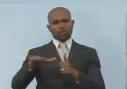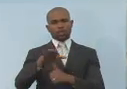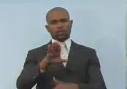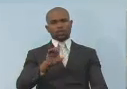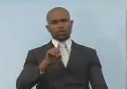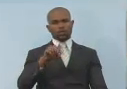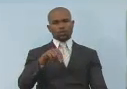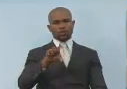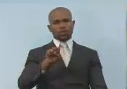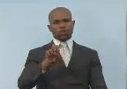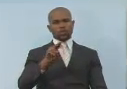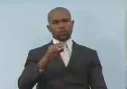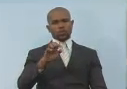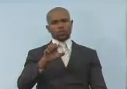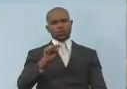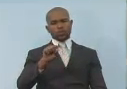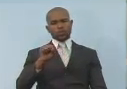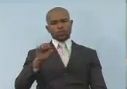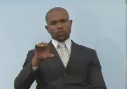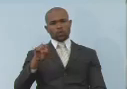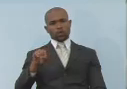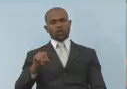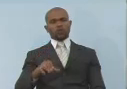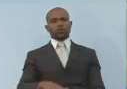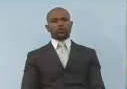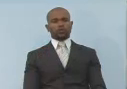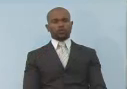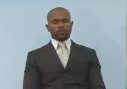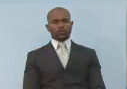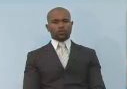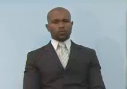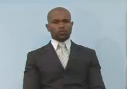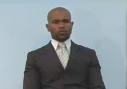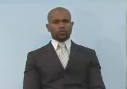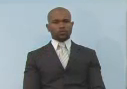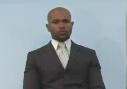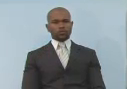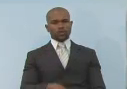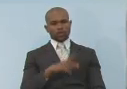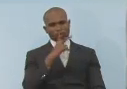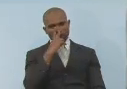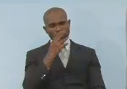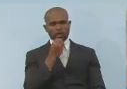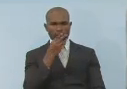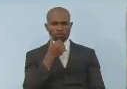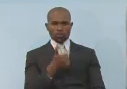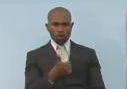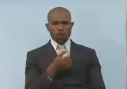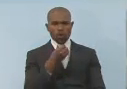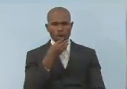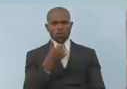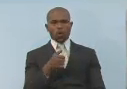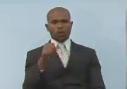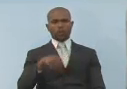Vila Fátima e outro local. E eu acho que seria muito bom, foi muito bom para a cidade, conforme falei, seria muito